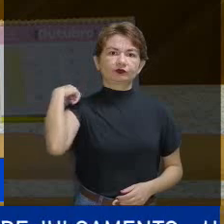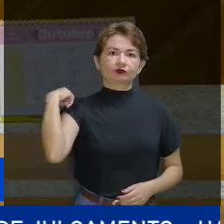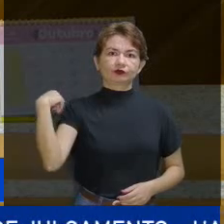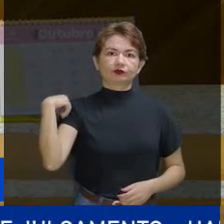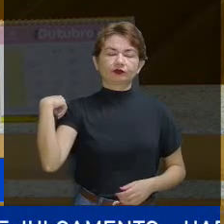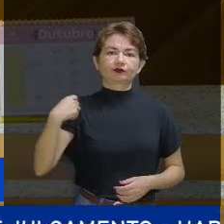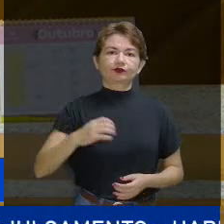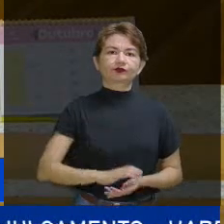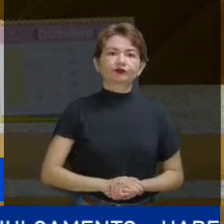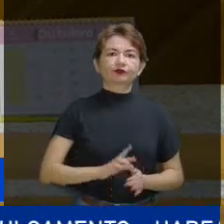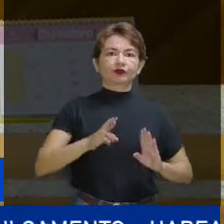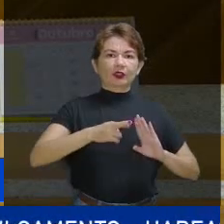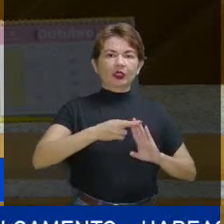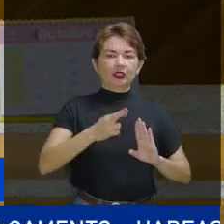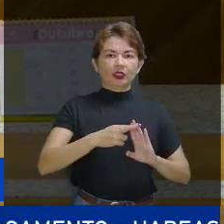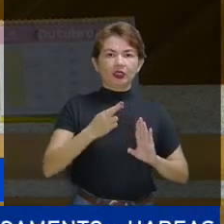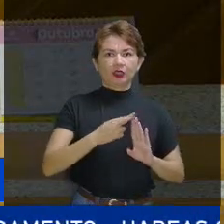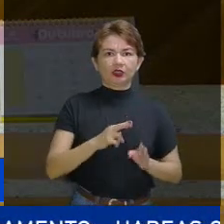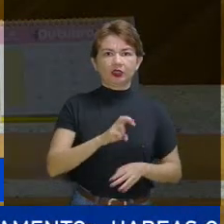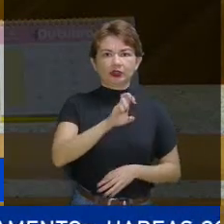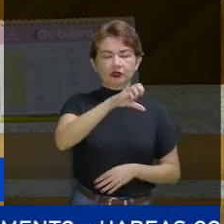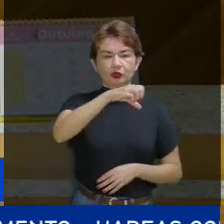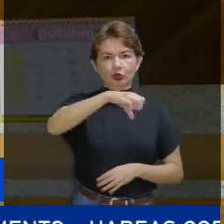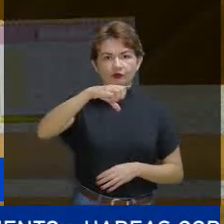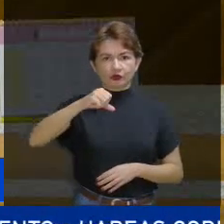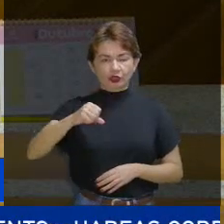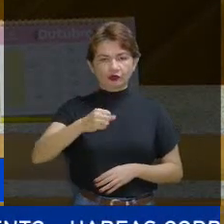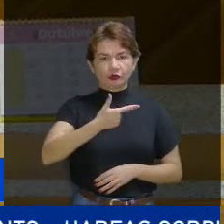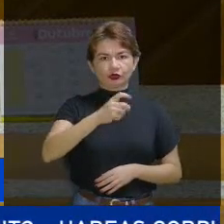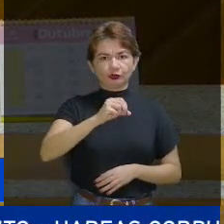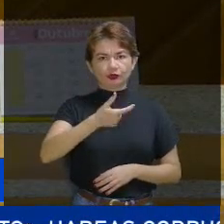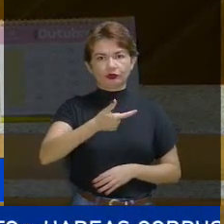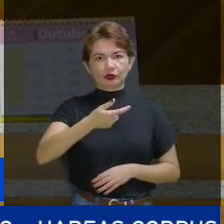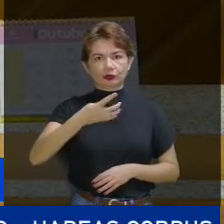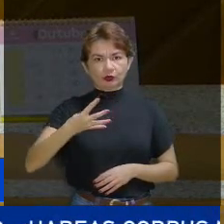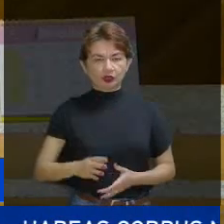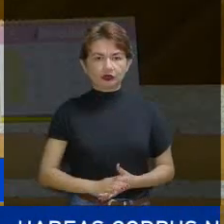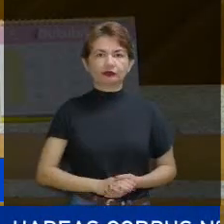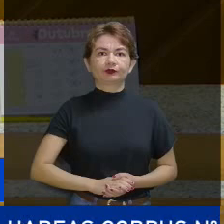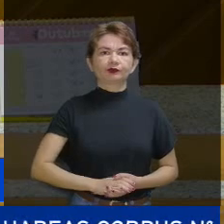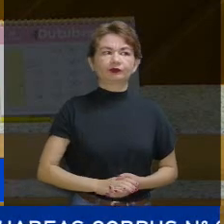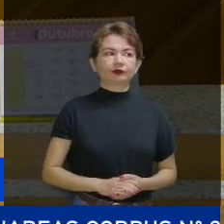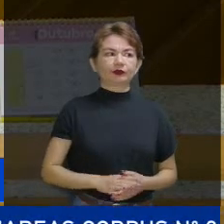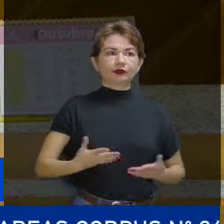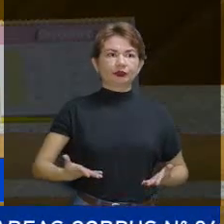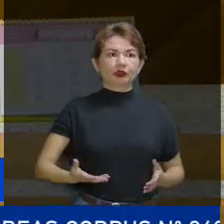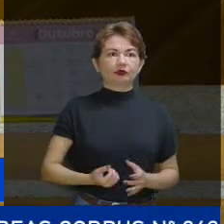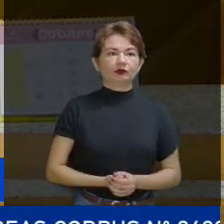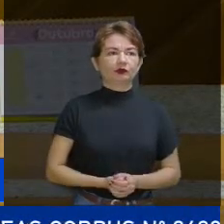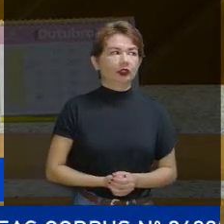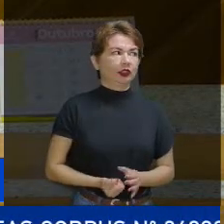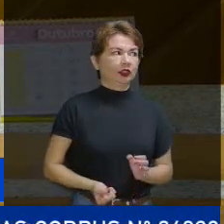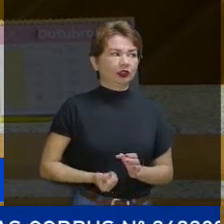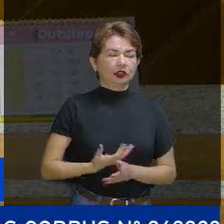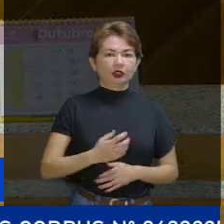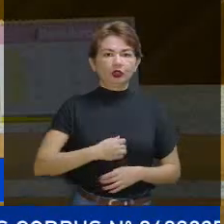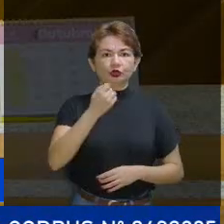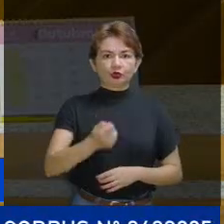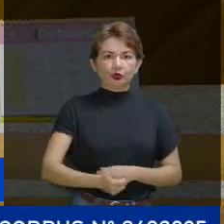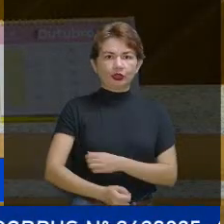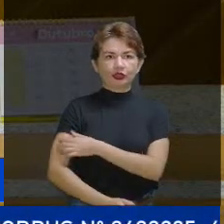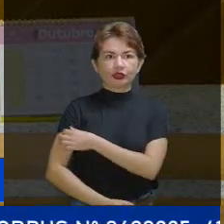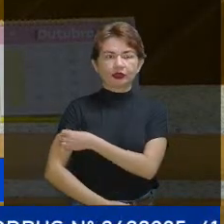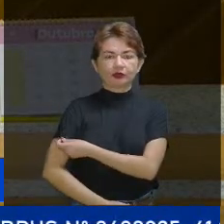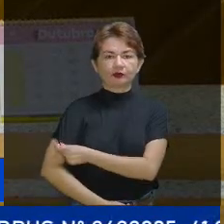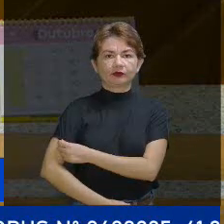a resolução TRE-AP número 599/2024 estabeleceu o juiz eleitoral